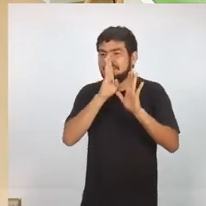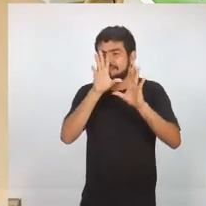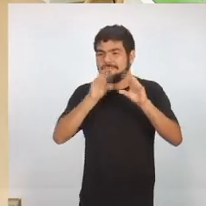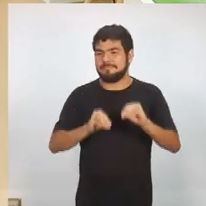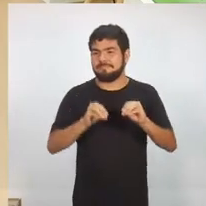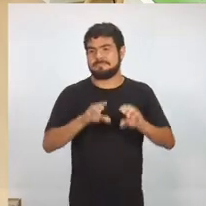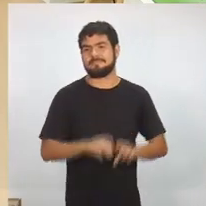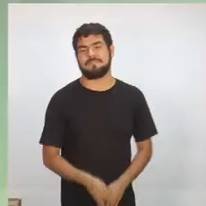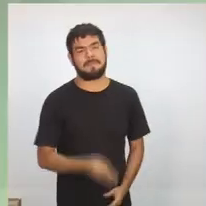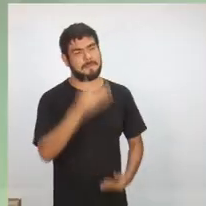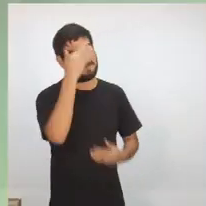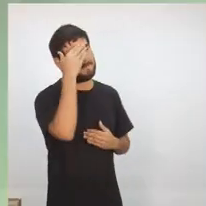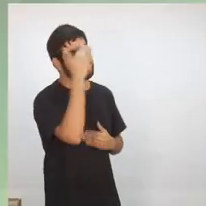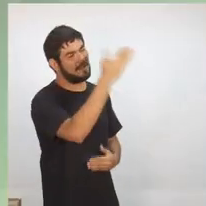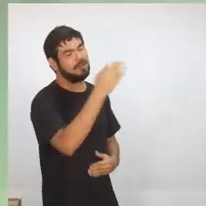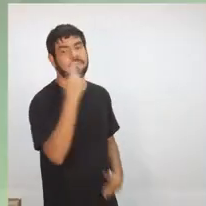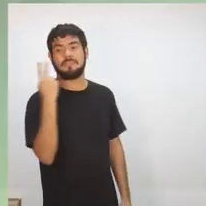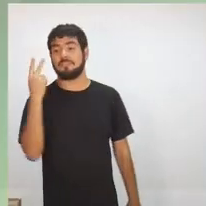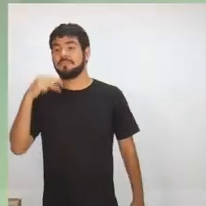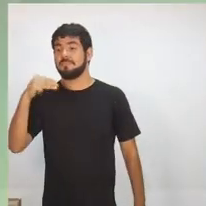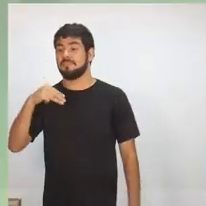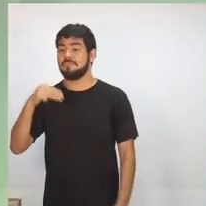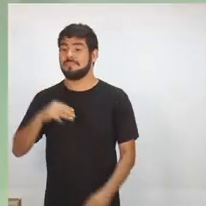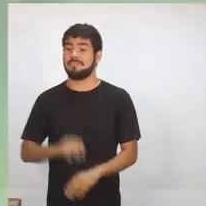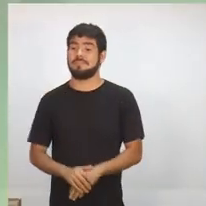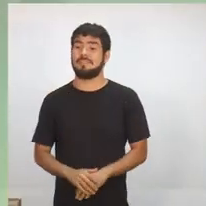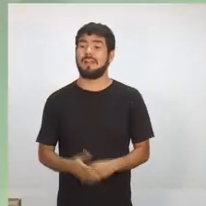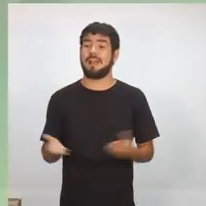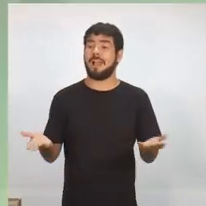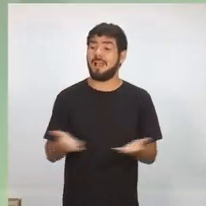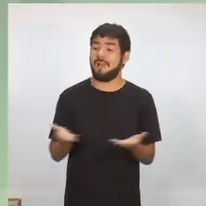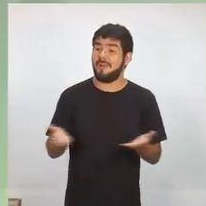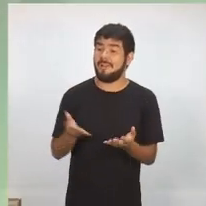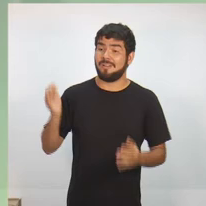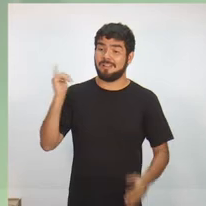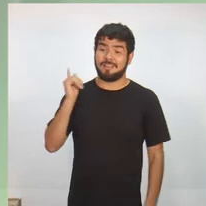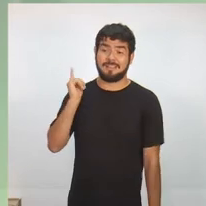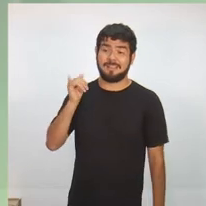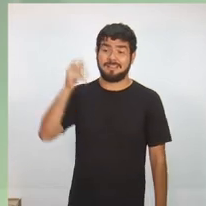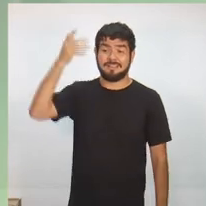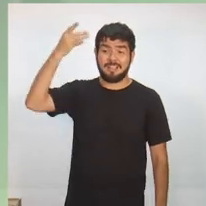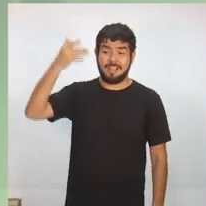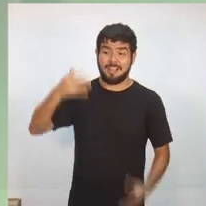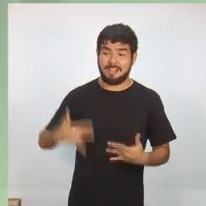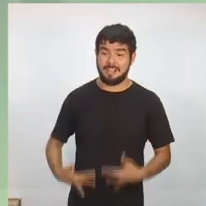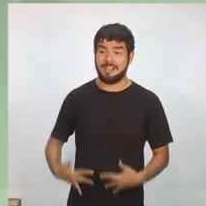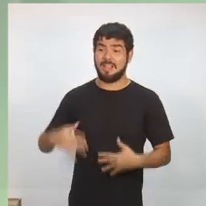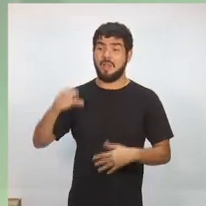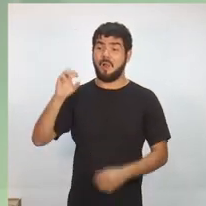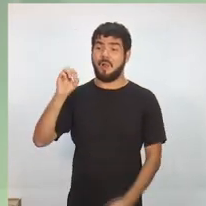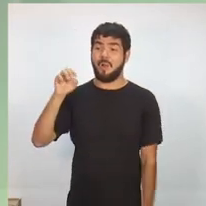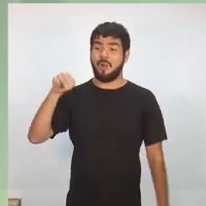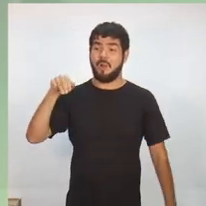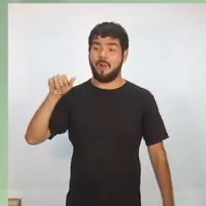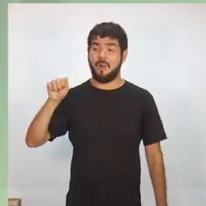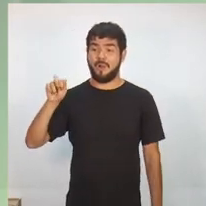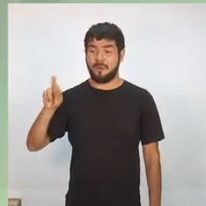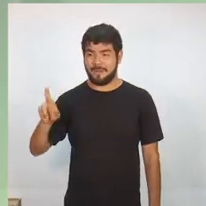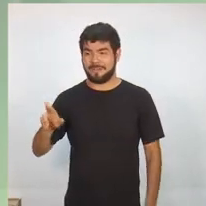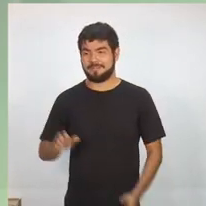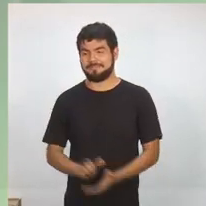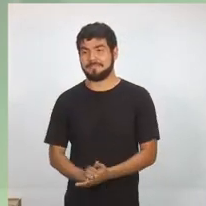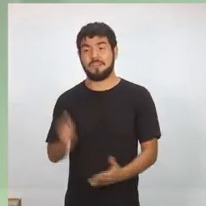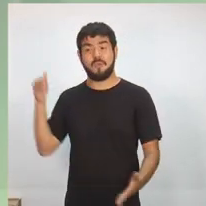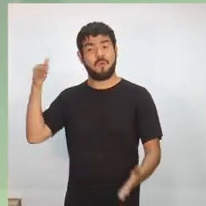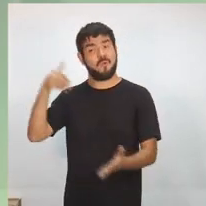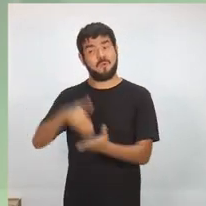obrigada, candidata. 2 minutos no canto superior da tela. Quem fala agora é o candidato Omar Aziz, do PSD, o último candidato